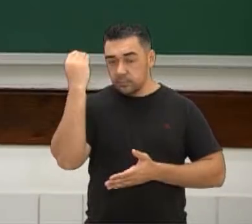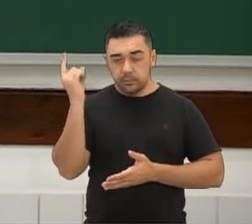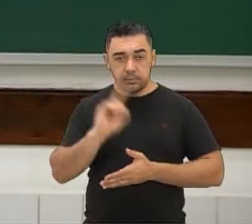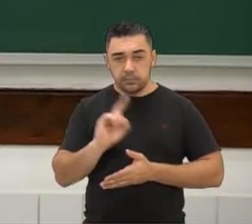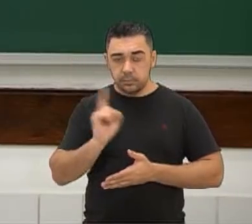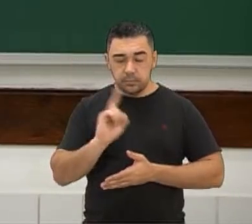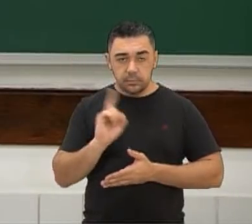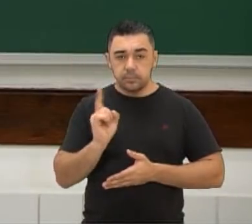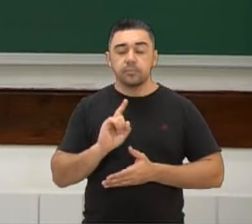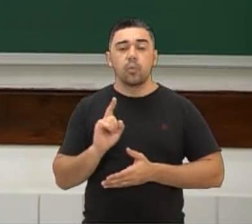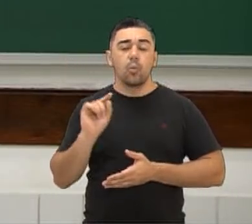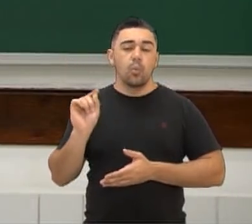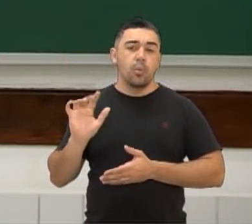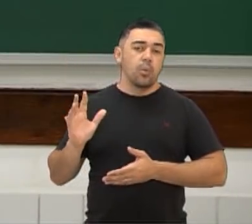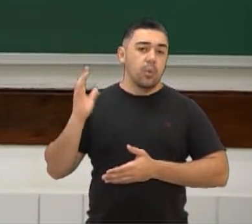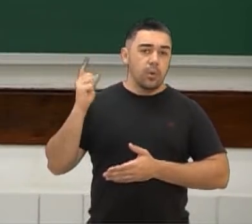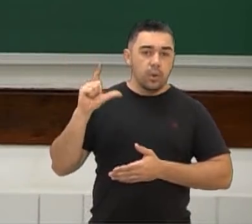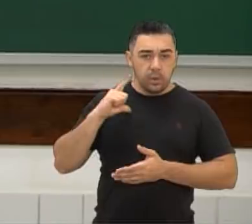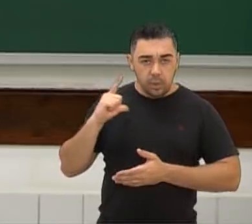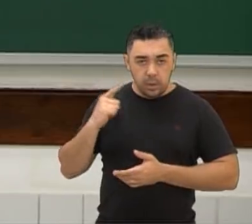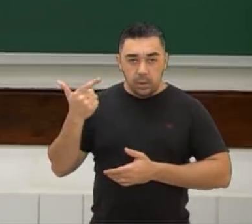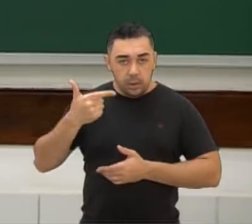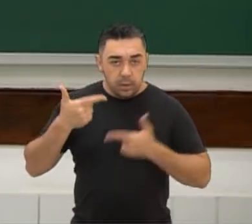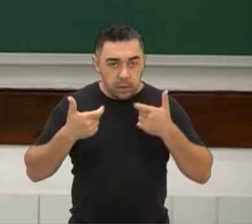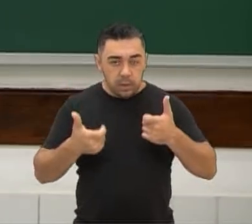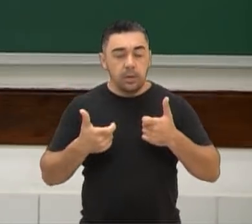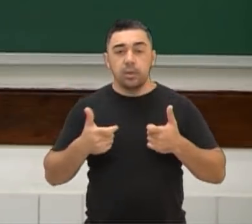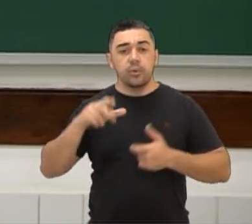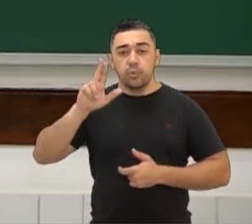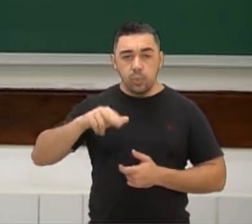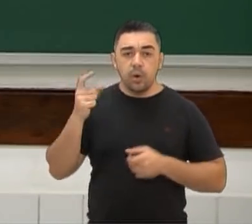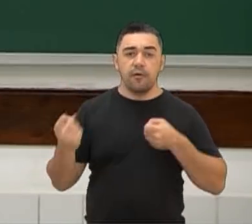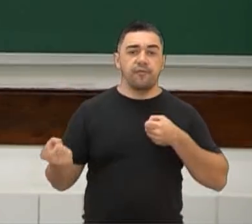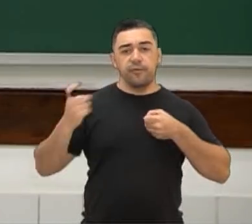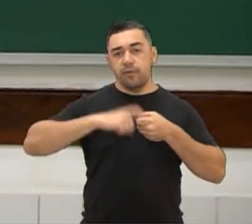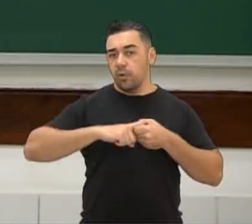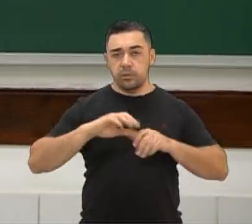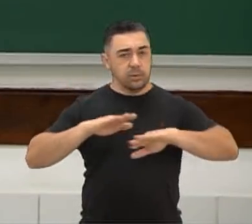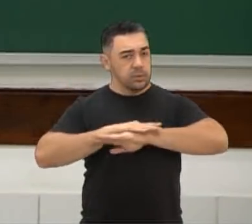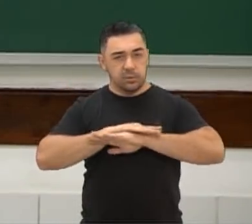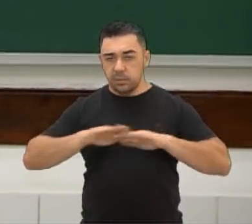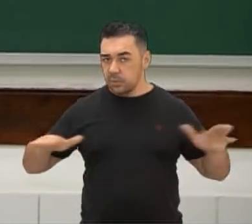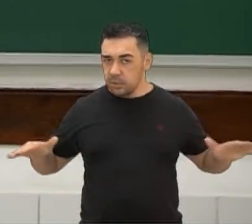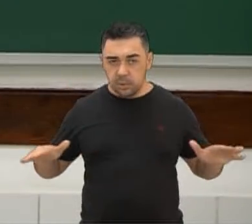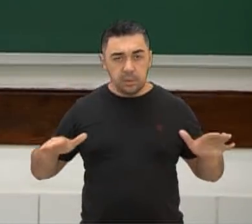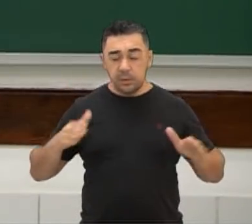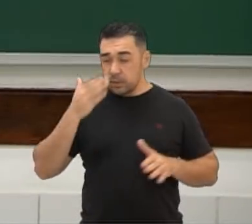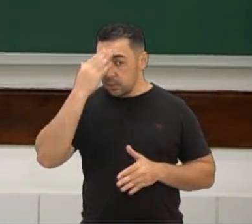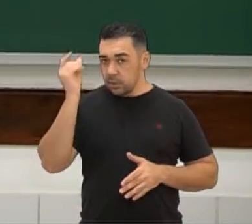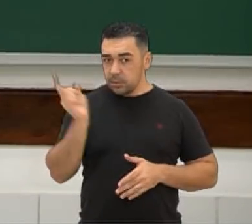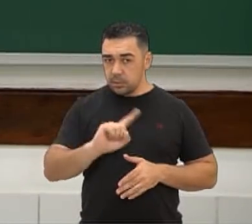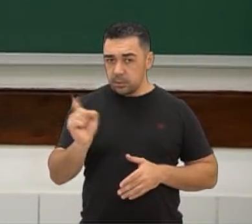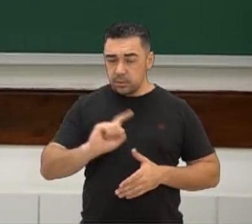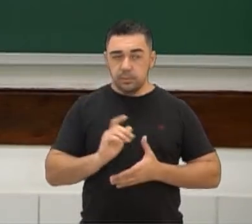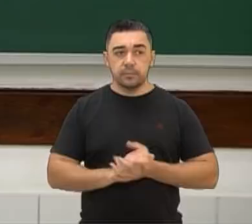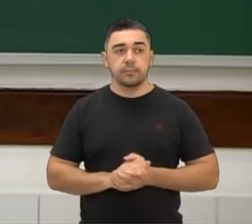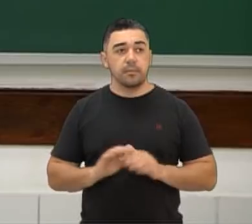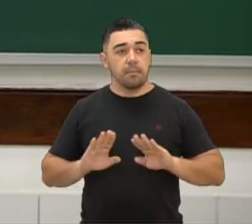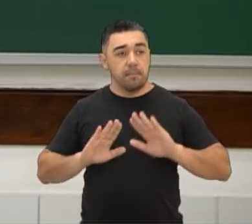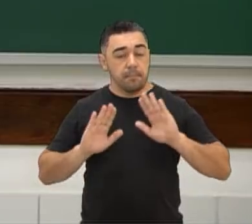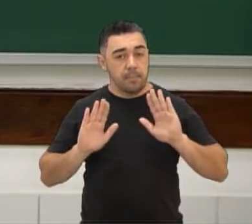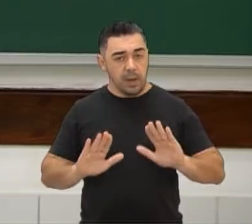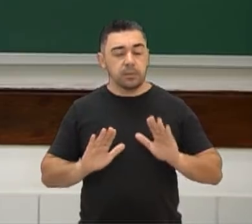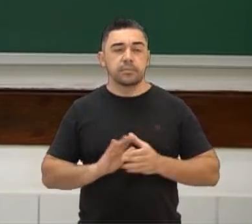que um evento como esse, como a Segunda Guerra Mundial, jamais torne a se repetir. A gente não pode esquecer dele.